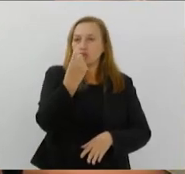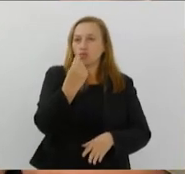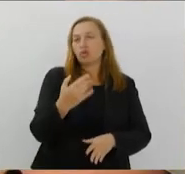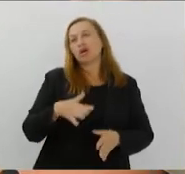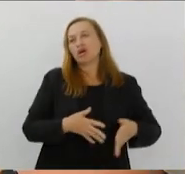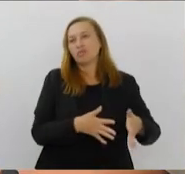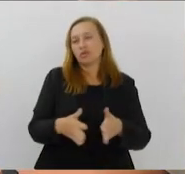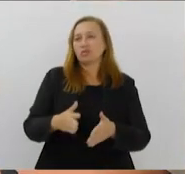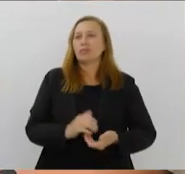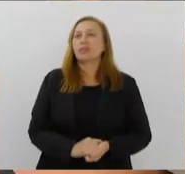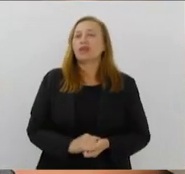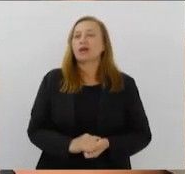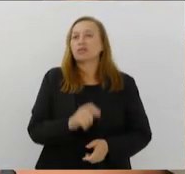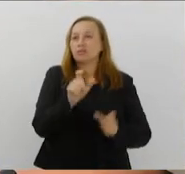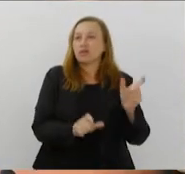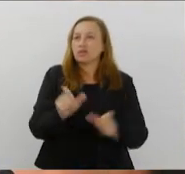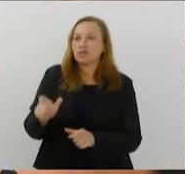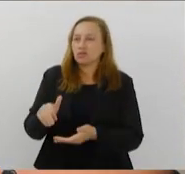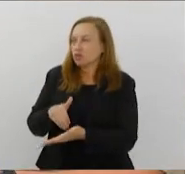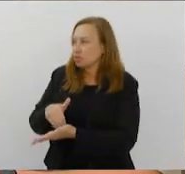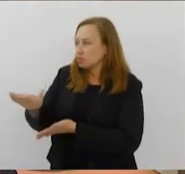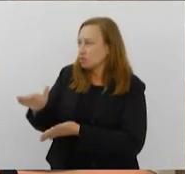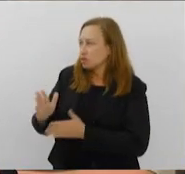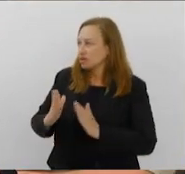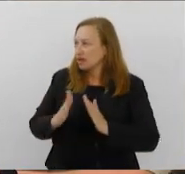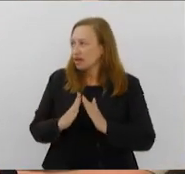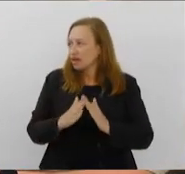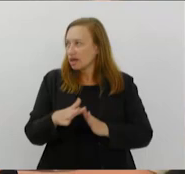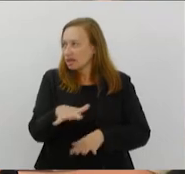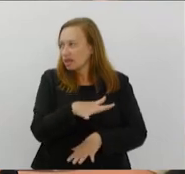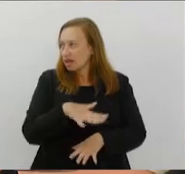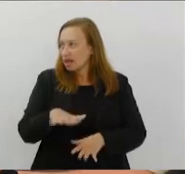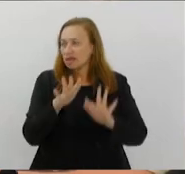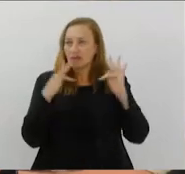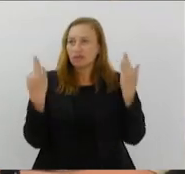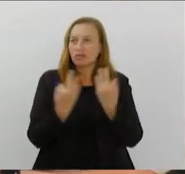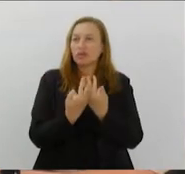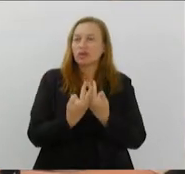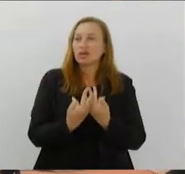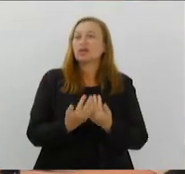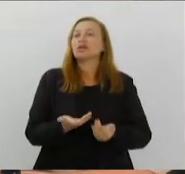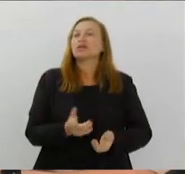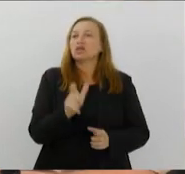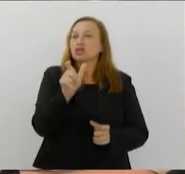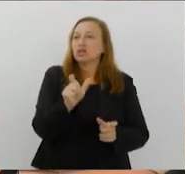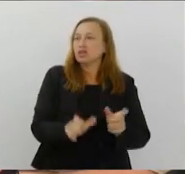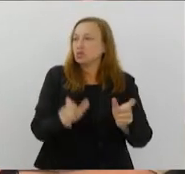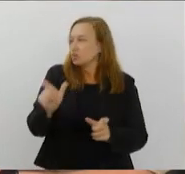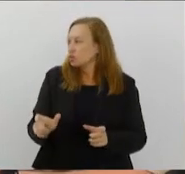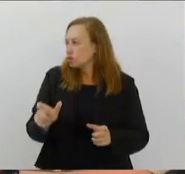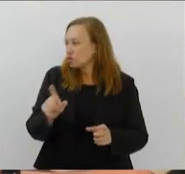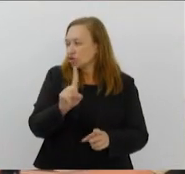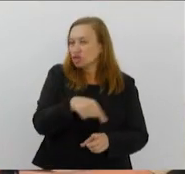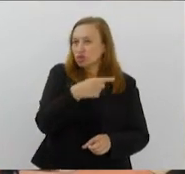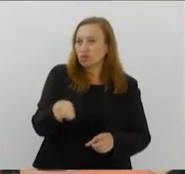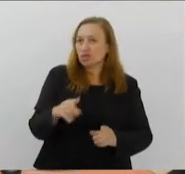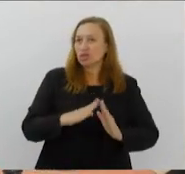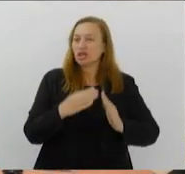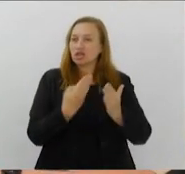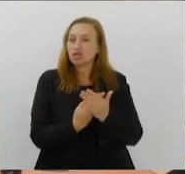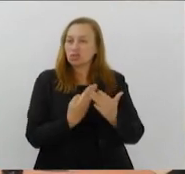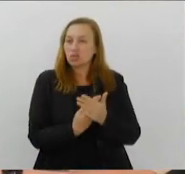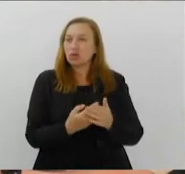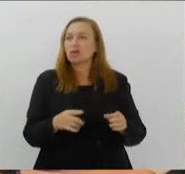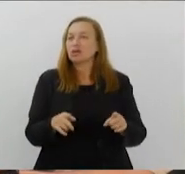que são expulsas de casa, do ambiente familiar, são excluídas da escola e aí a evasão